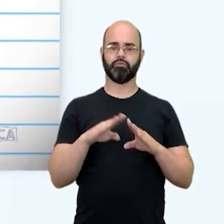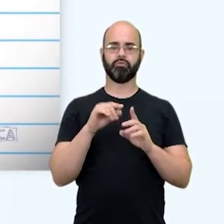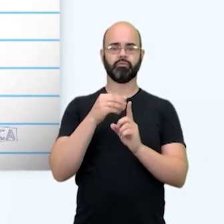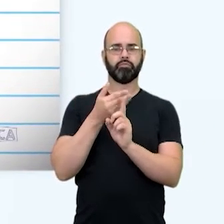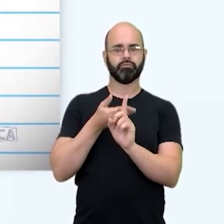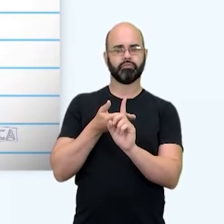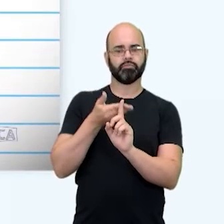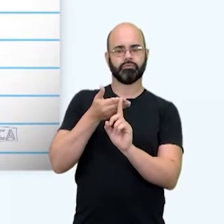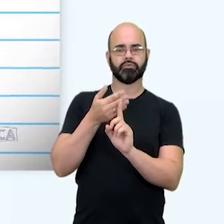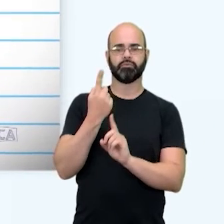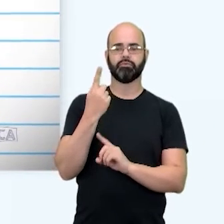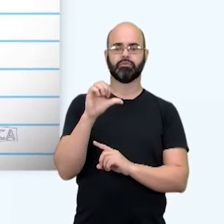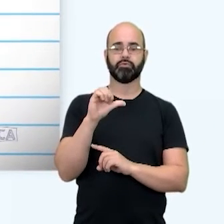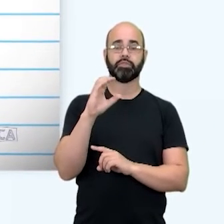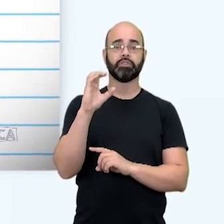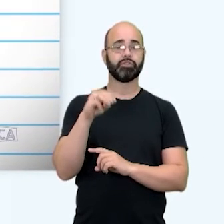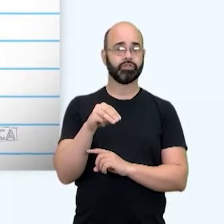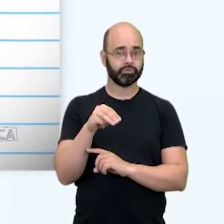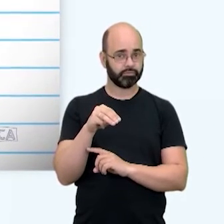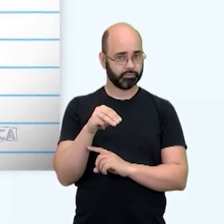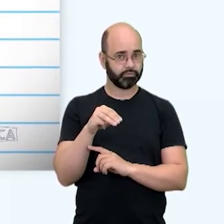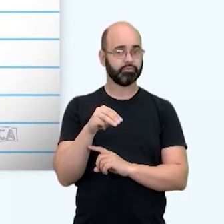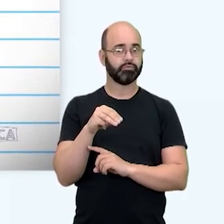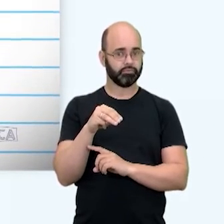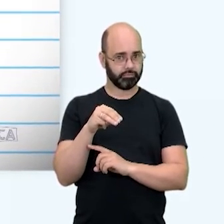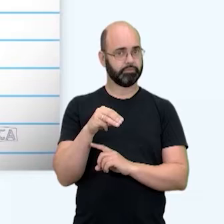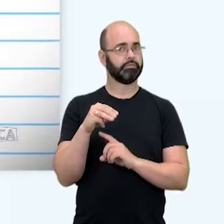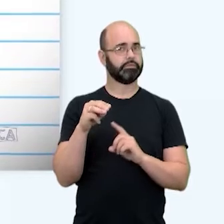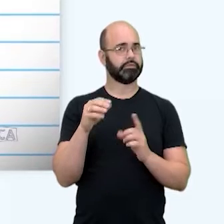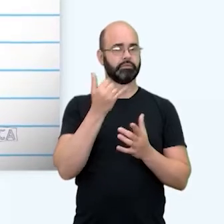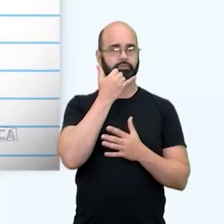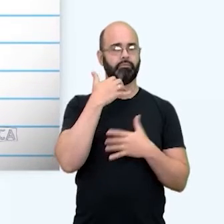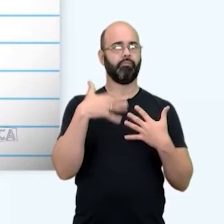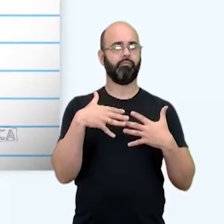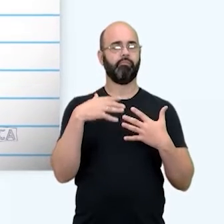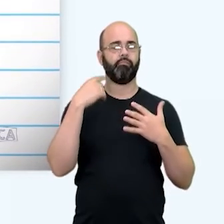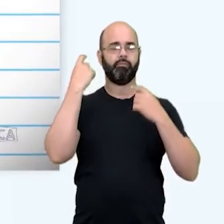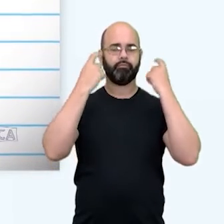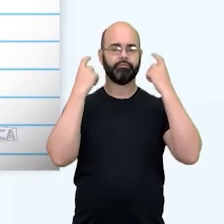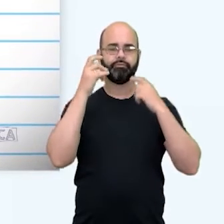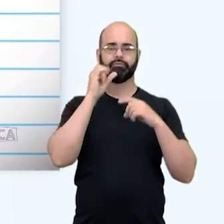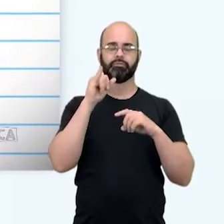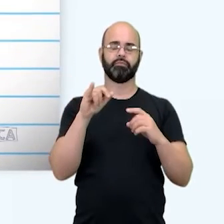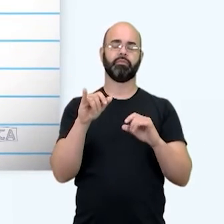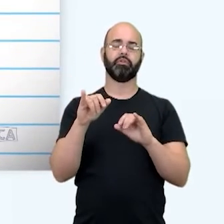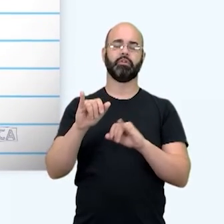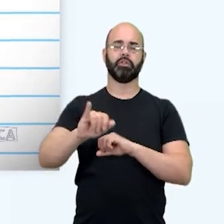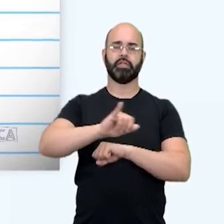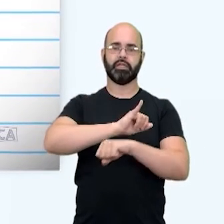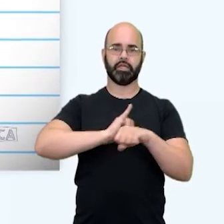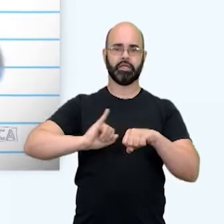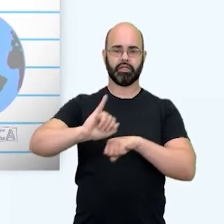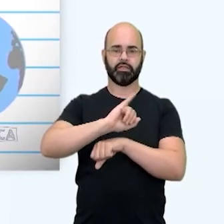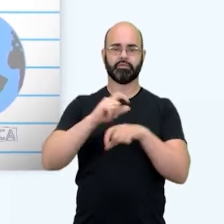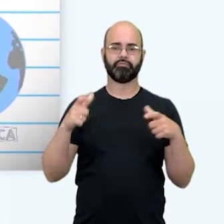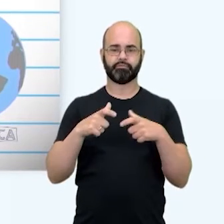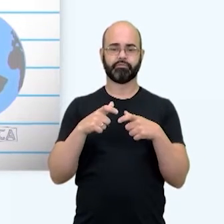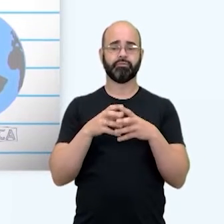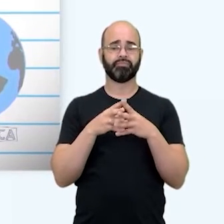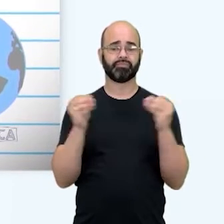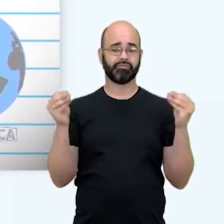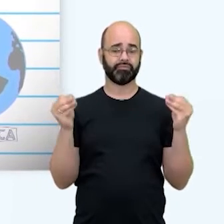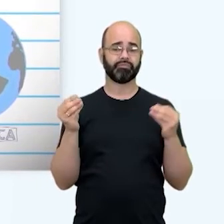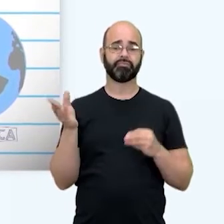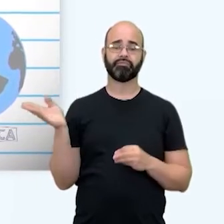média 19 centímetros. É um assunto especialmente sensível para pequenas ilhas que correm o risco de desaparecer, como